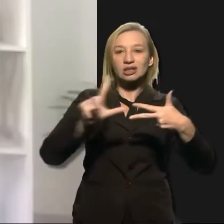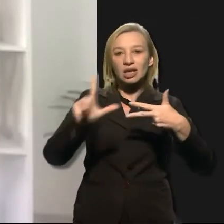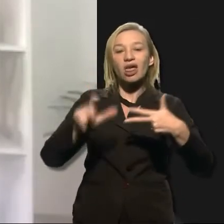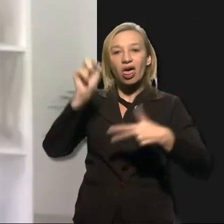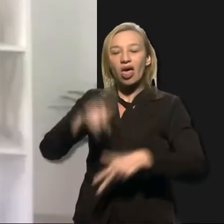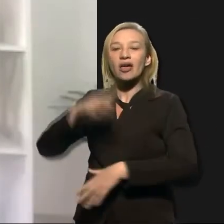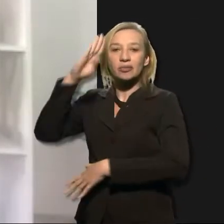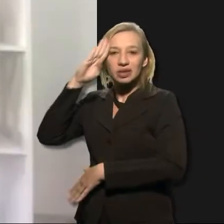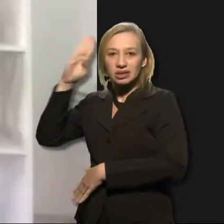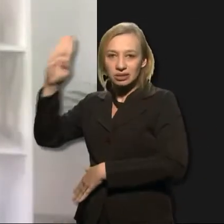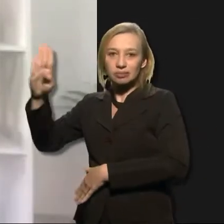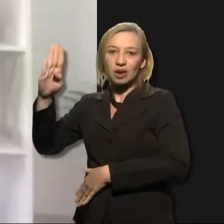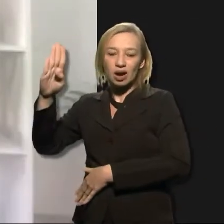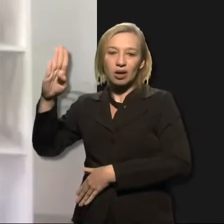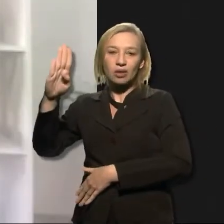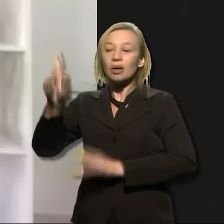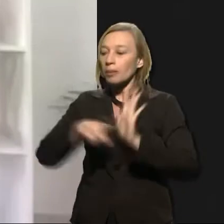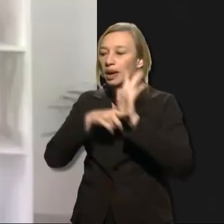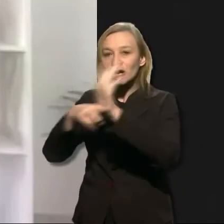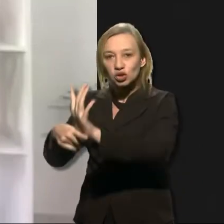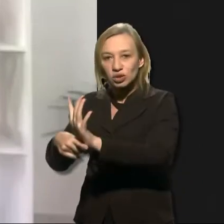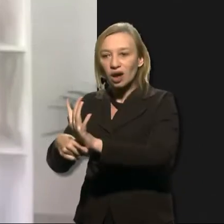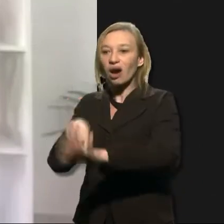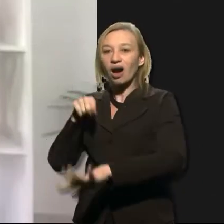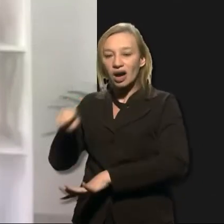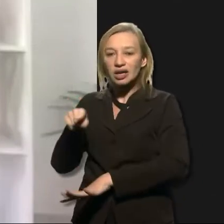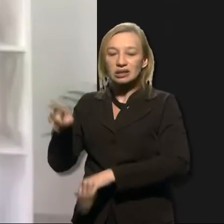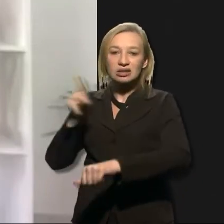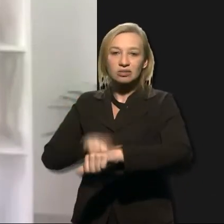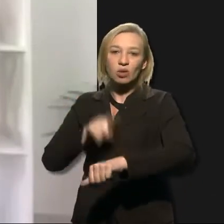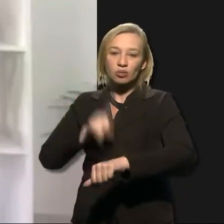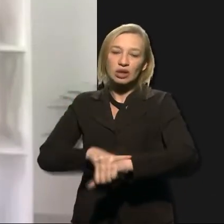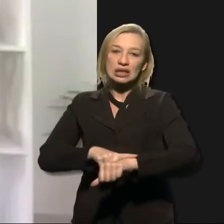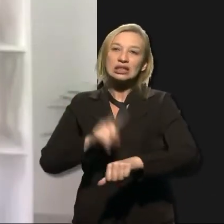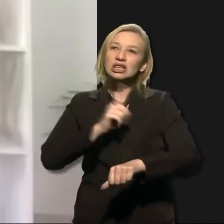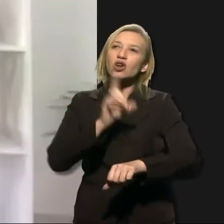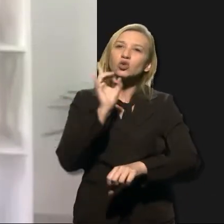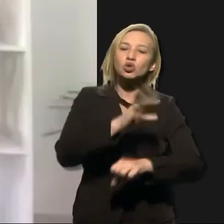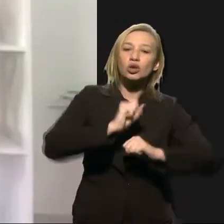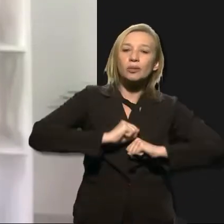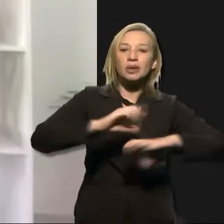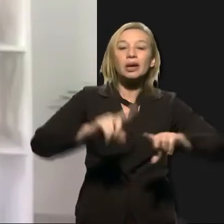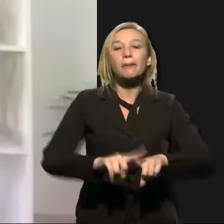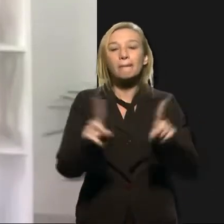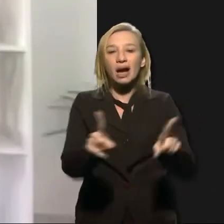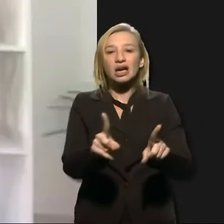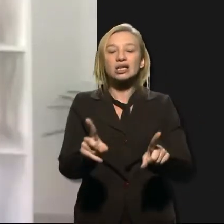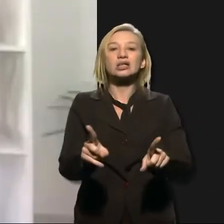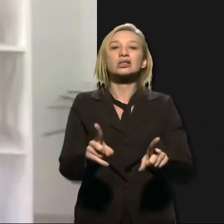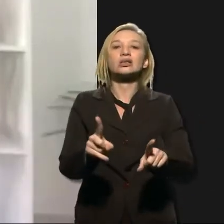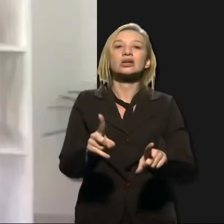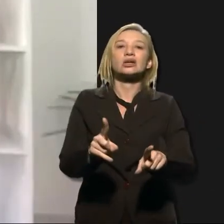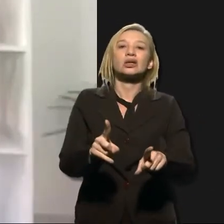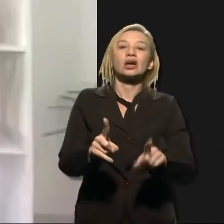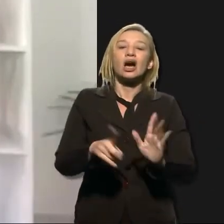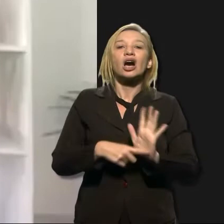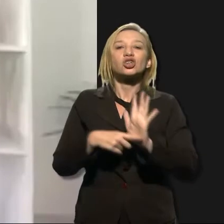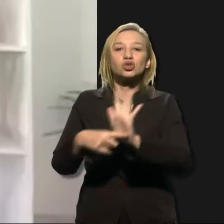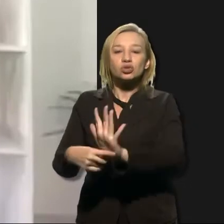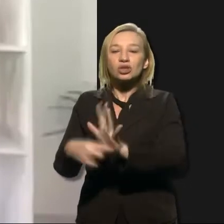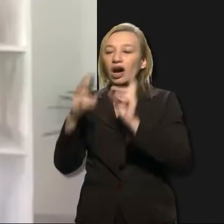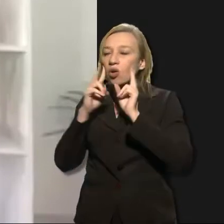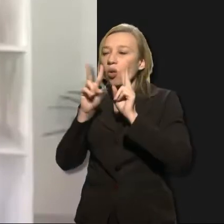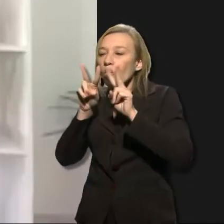o papel do legislativo também é fundamental para contribuir aí nesse momento não só